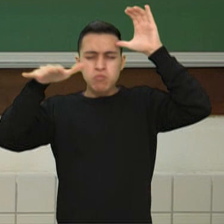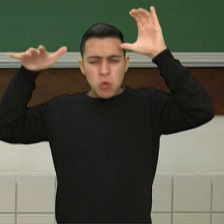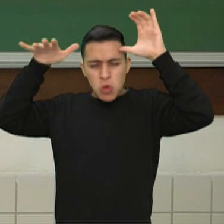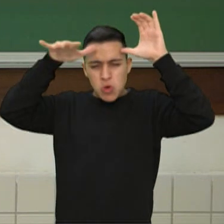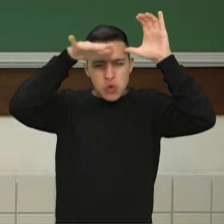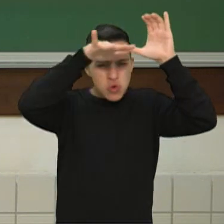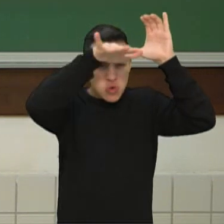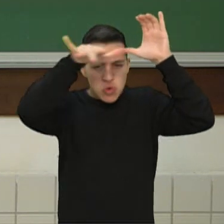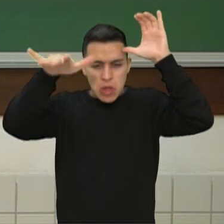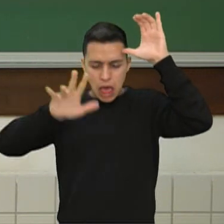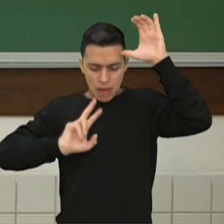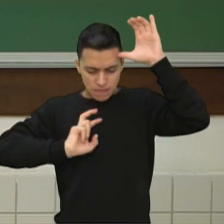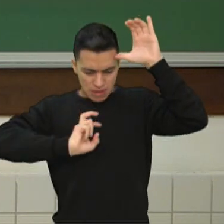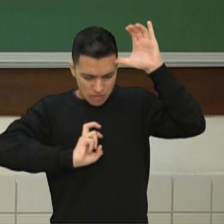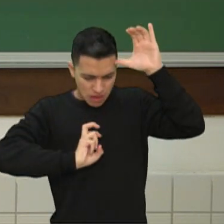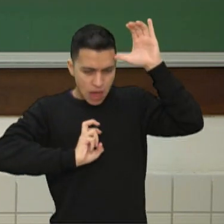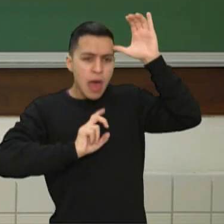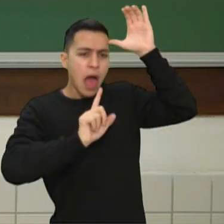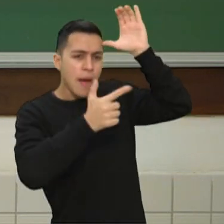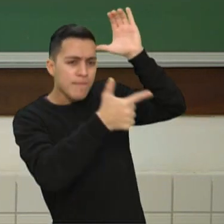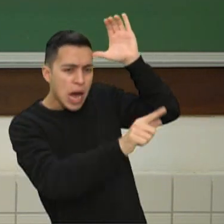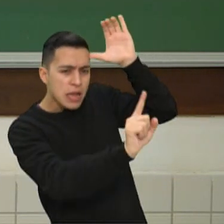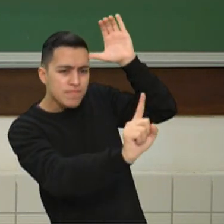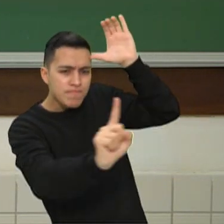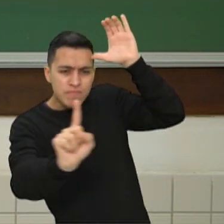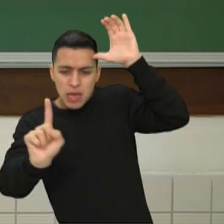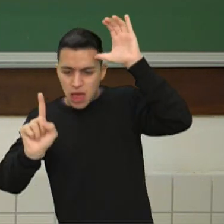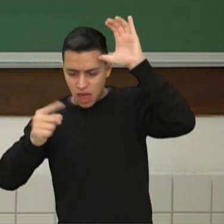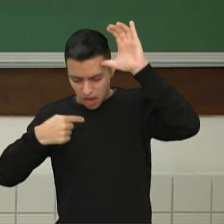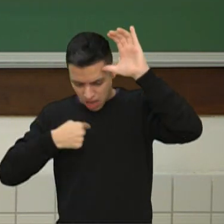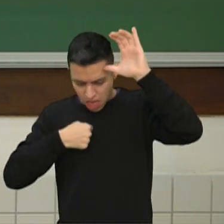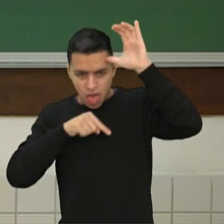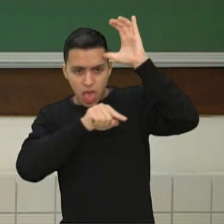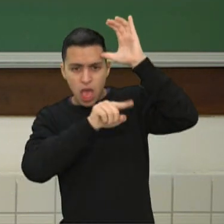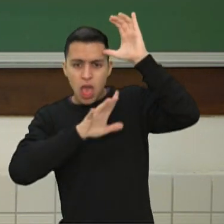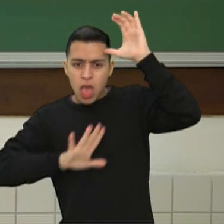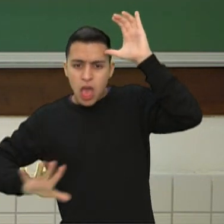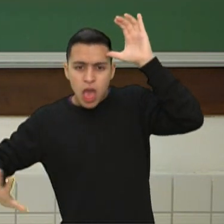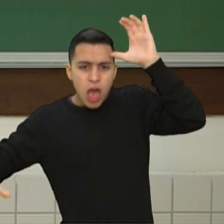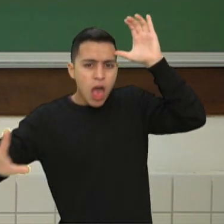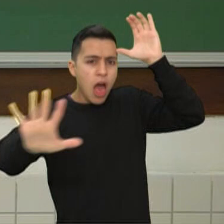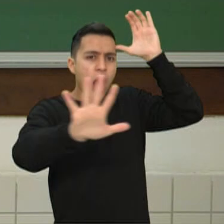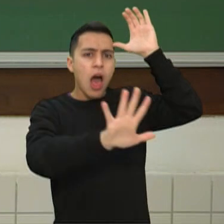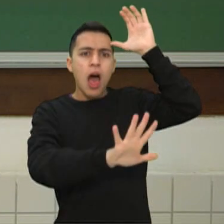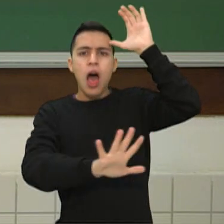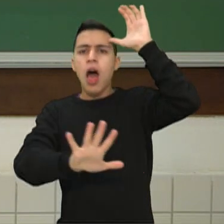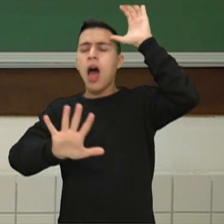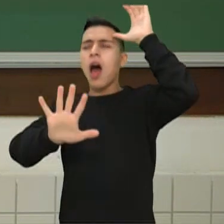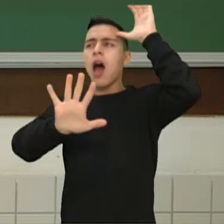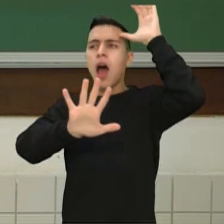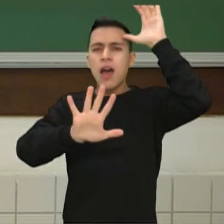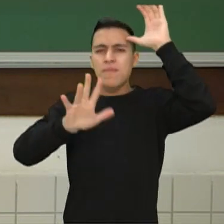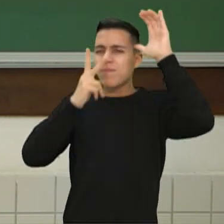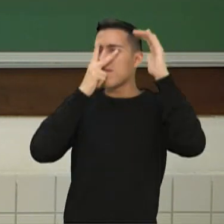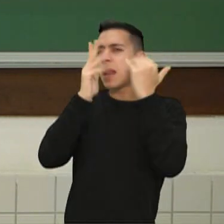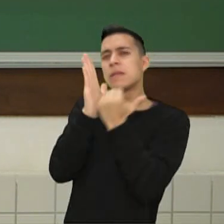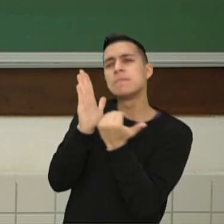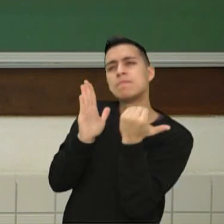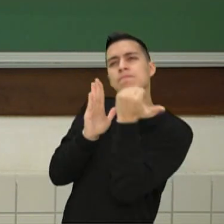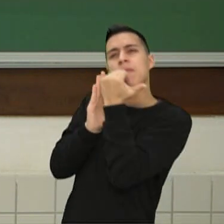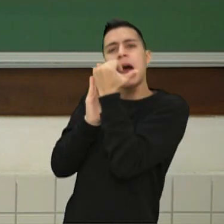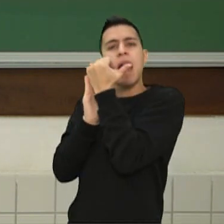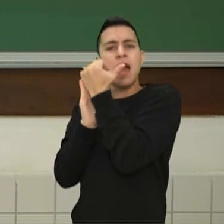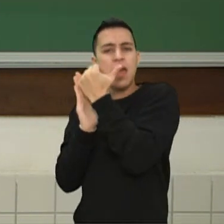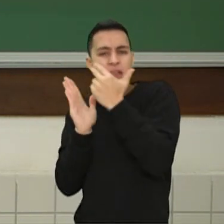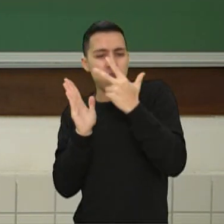está aqui, depois percebe que não está aqui sozinho e depois percebe que você e o outro fazem parte de algo maior do que vocês mesmos,